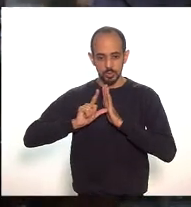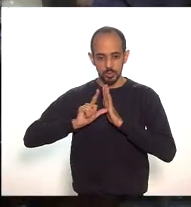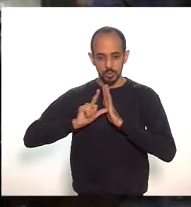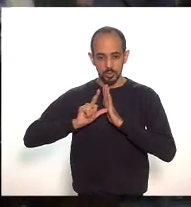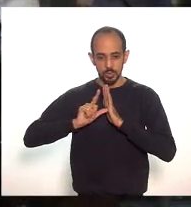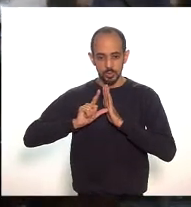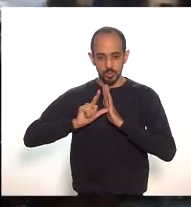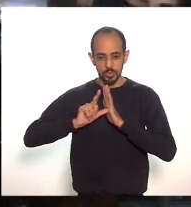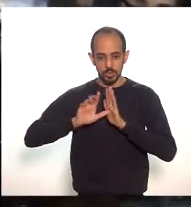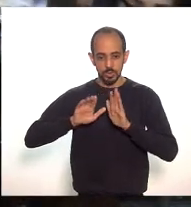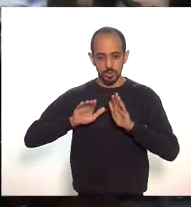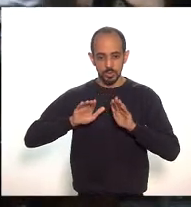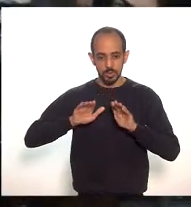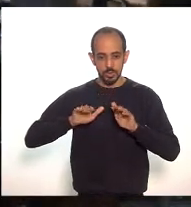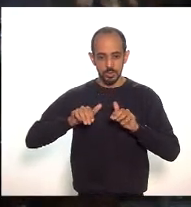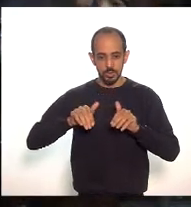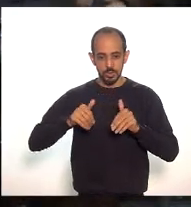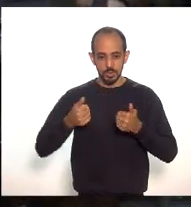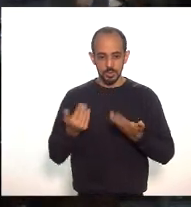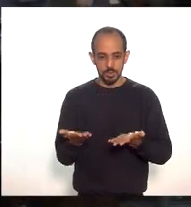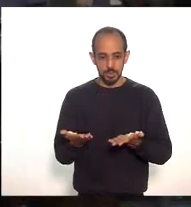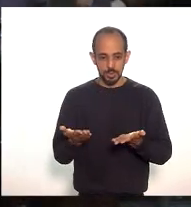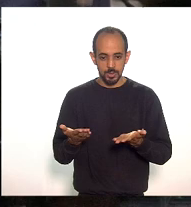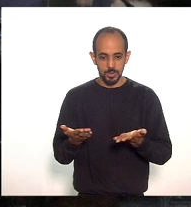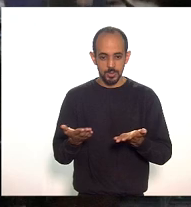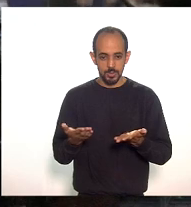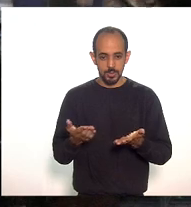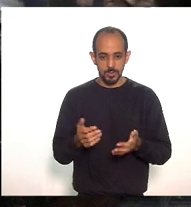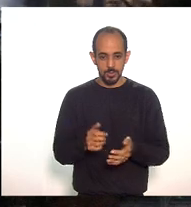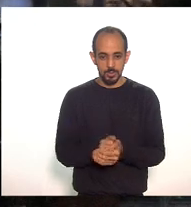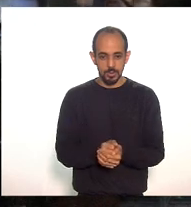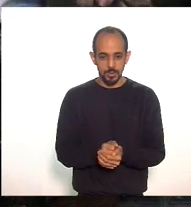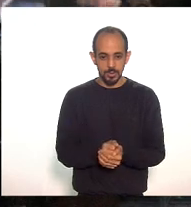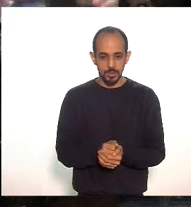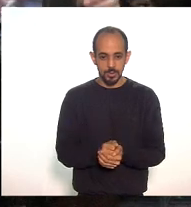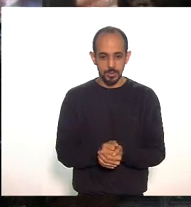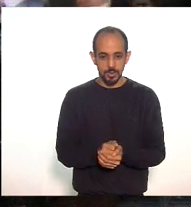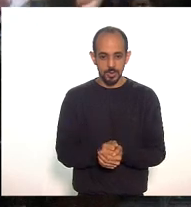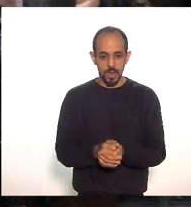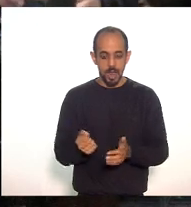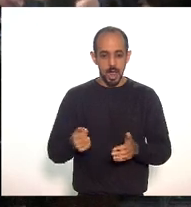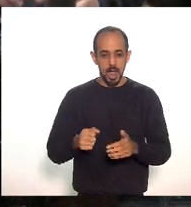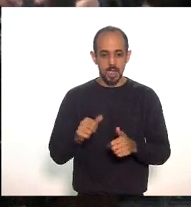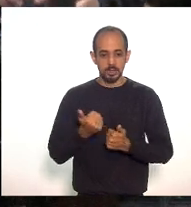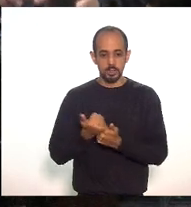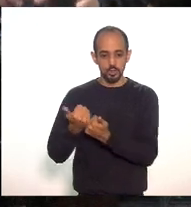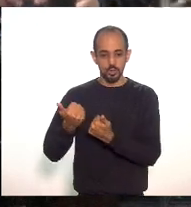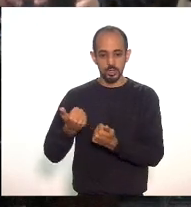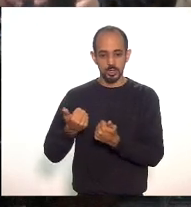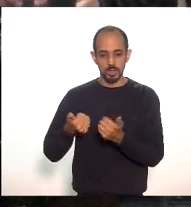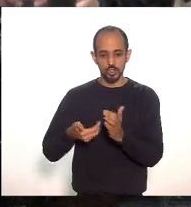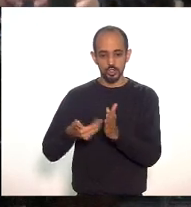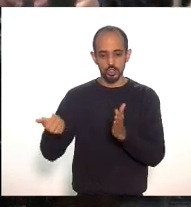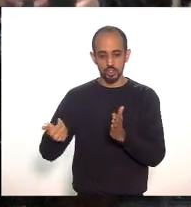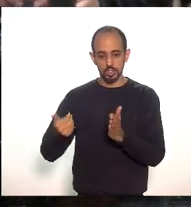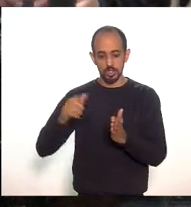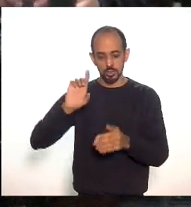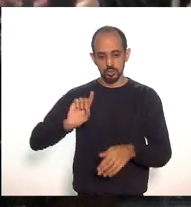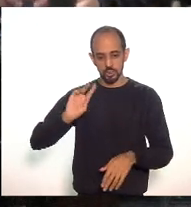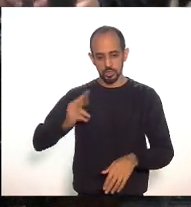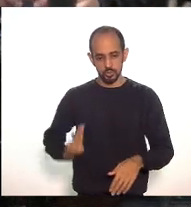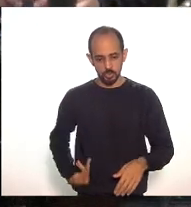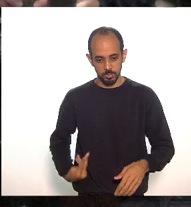deixar os trabalhos a ordem e desconto para senhoria de desconsiderar um parecer da comissão de direitos